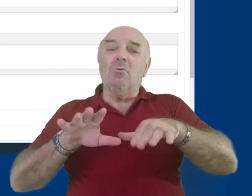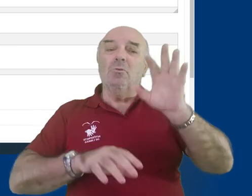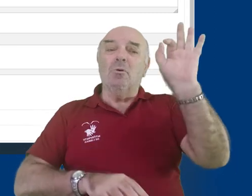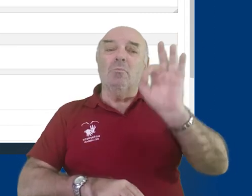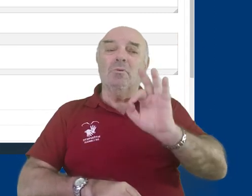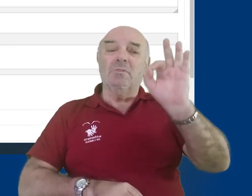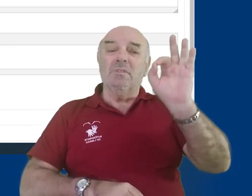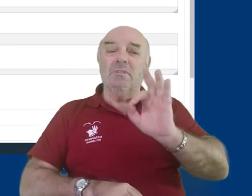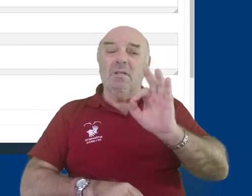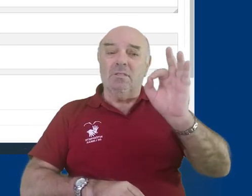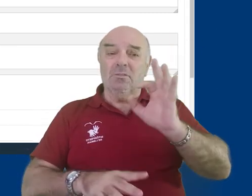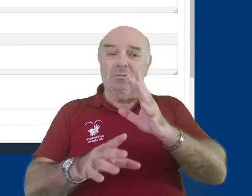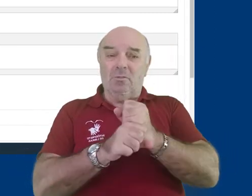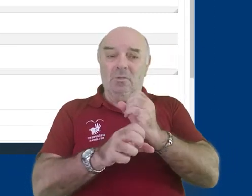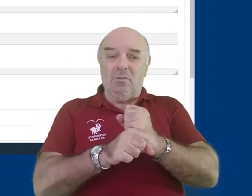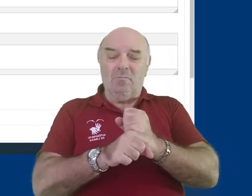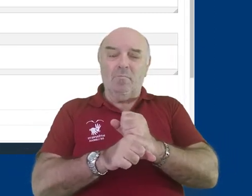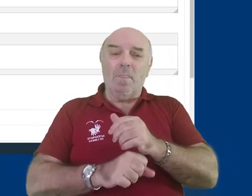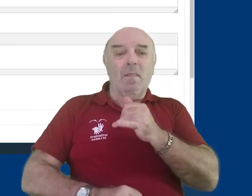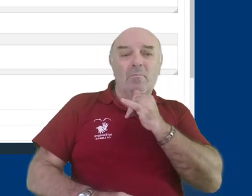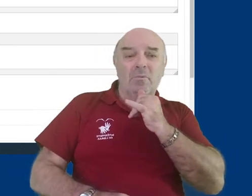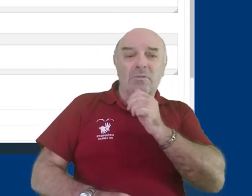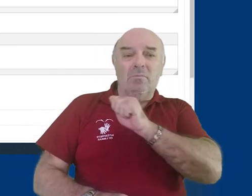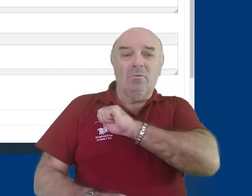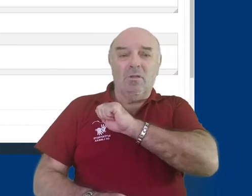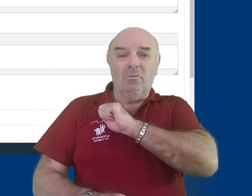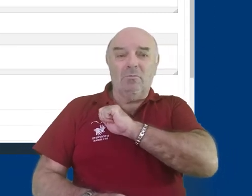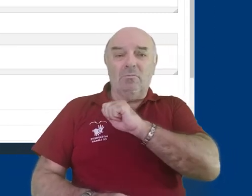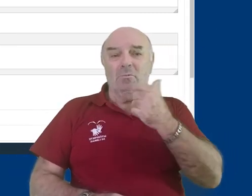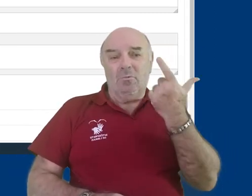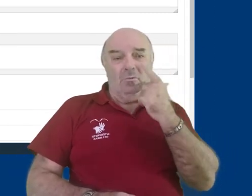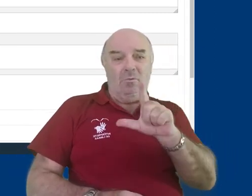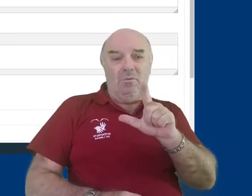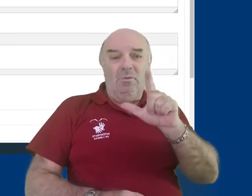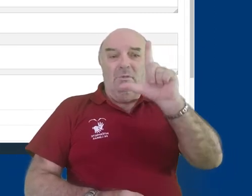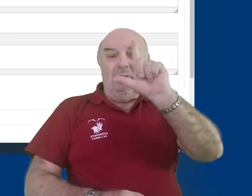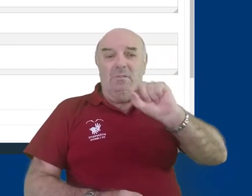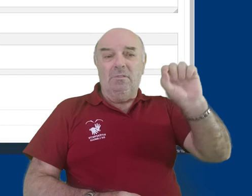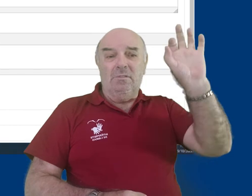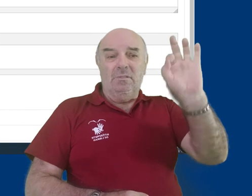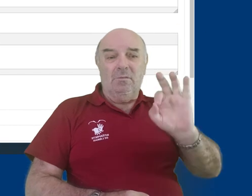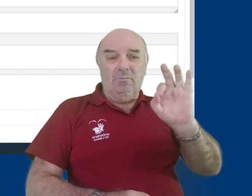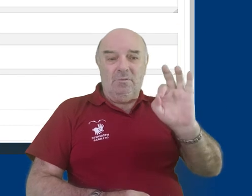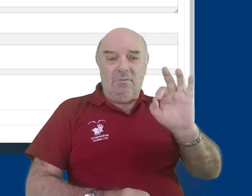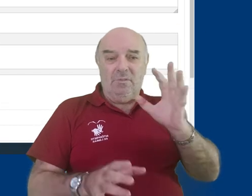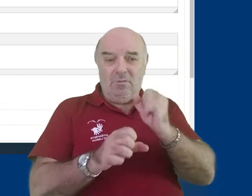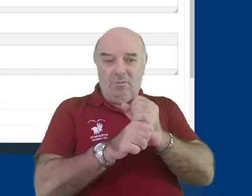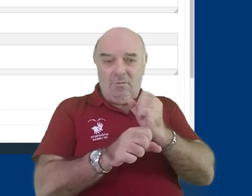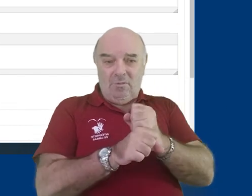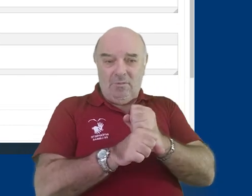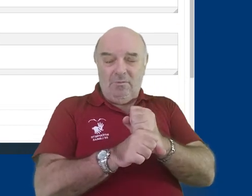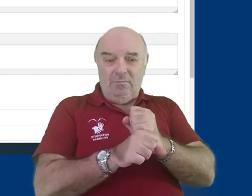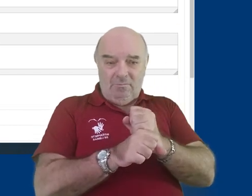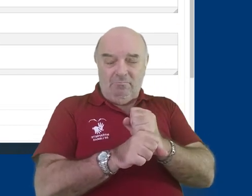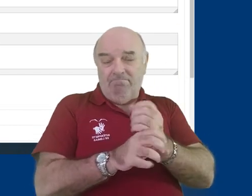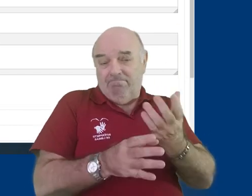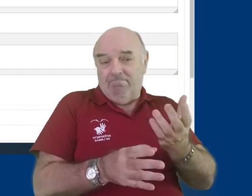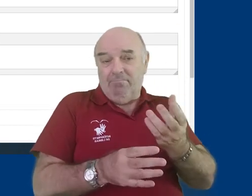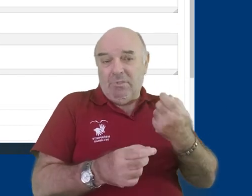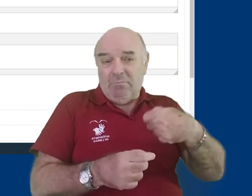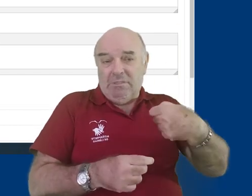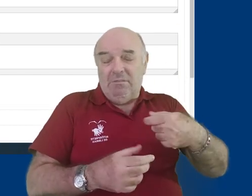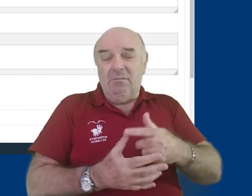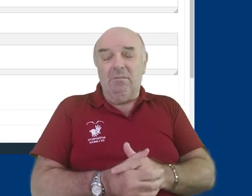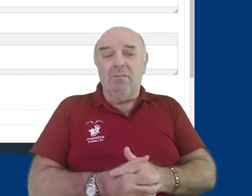cada porcentagem de nota que o estudante atingiu neste questionário. Um estudante que atinge 100%